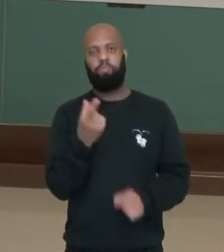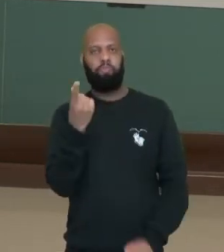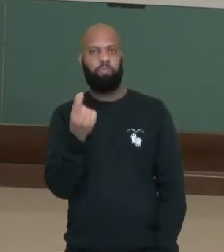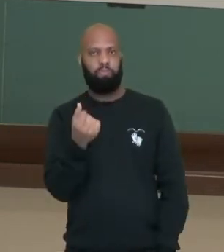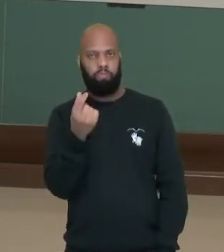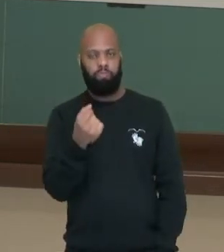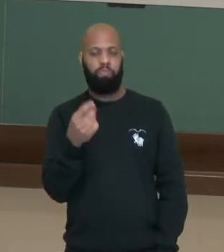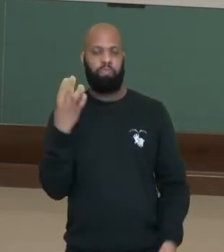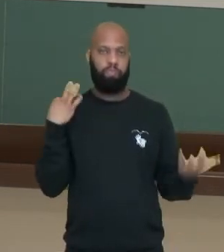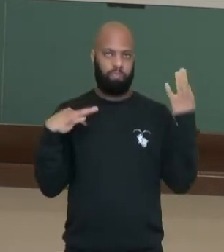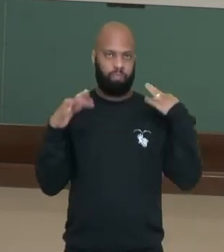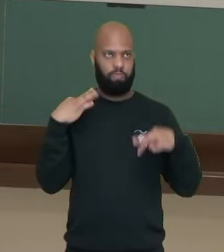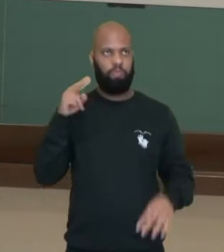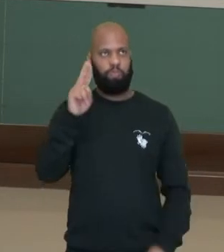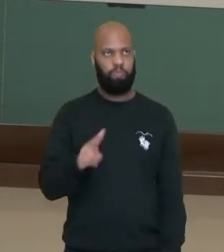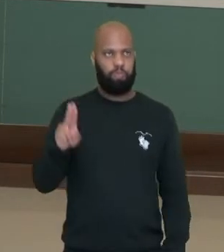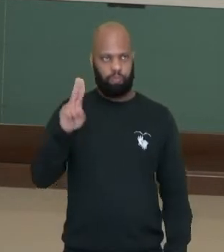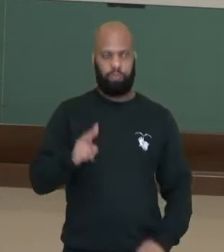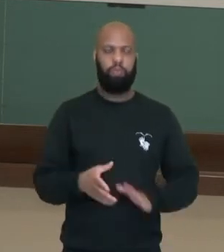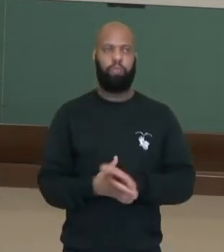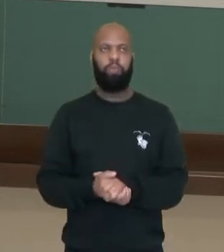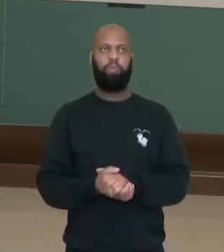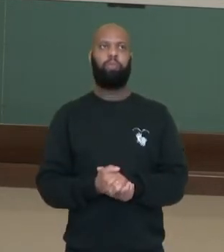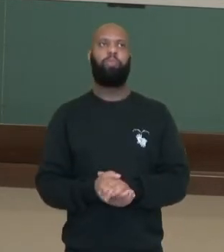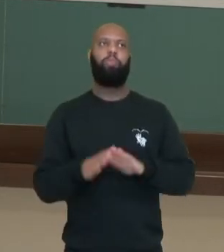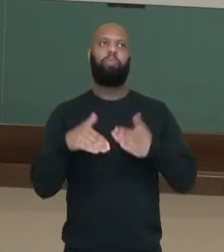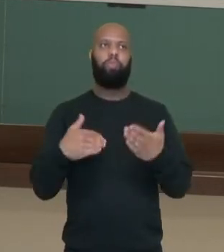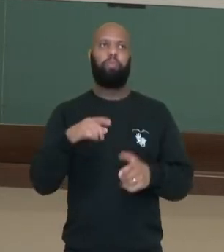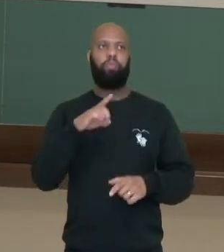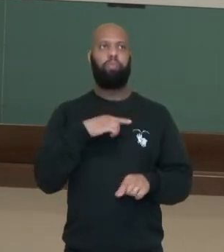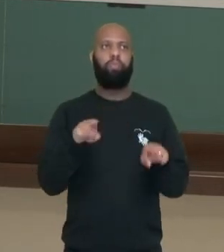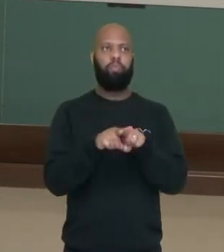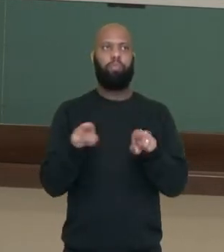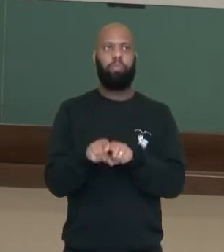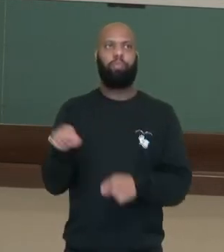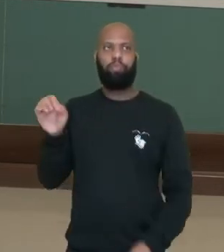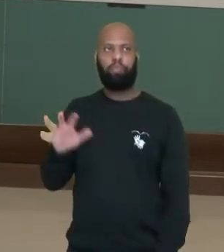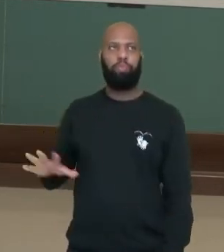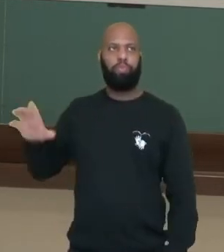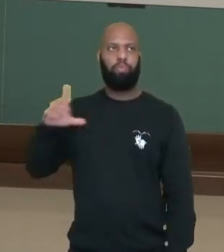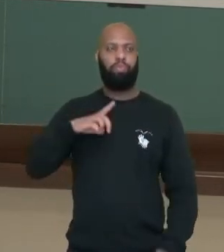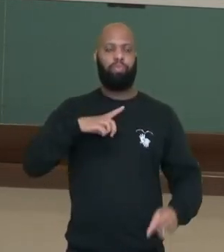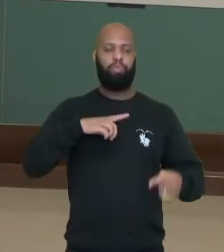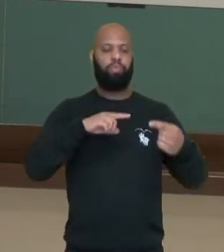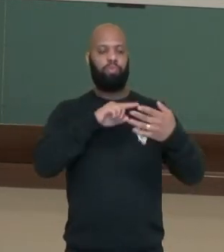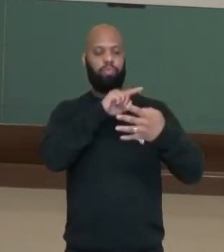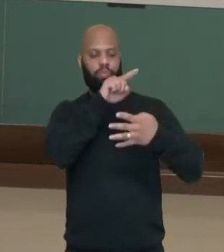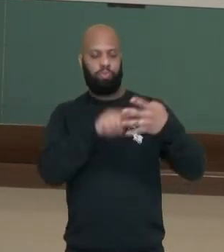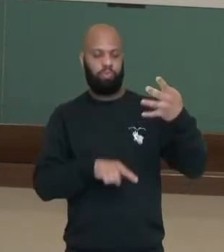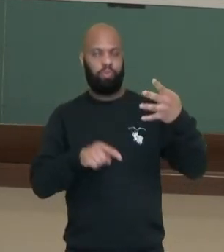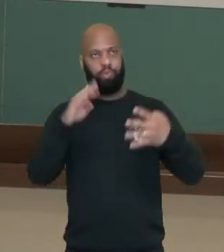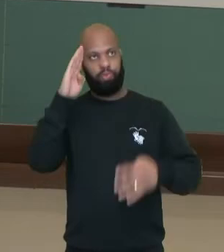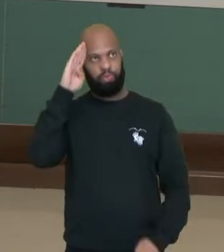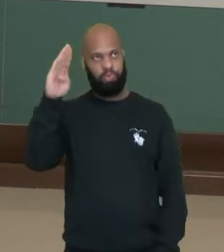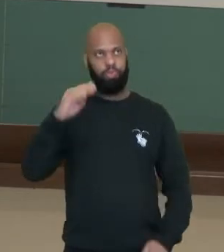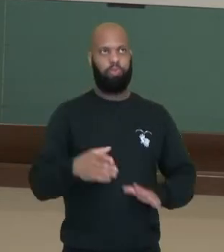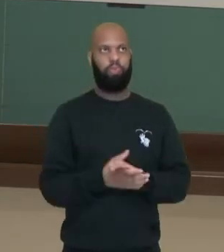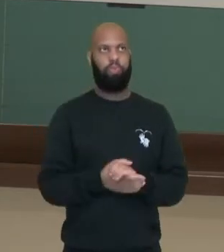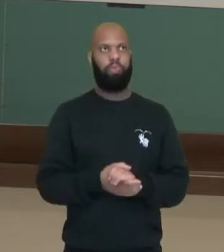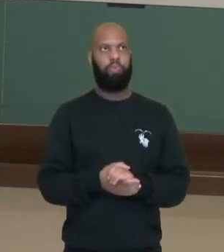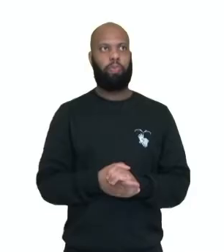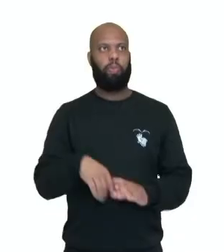através do turismo. Quando nós falamos ainda em Oceania, ela é dividida em quatro áreas principais.